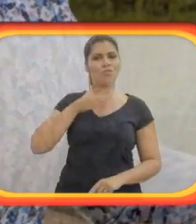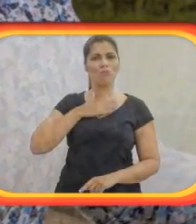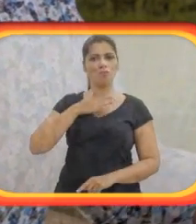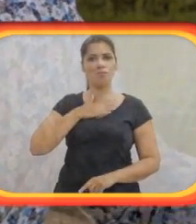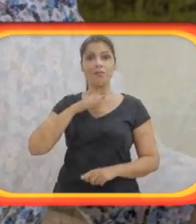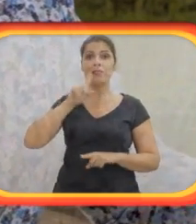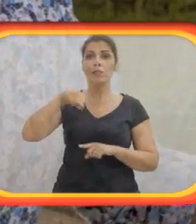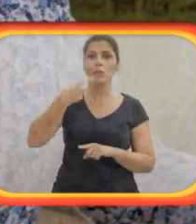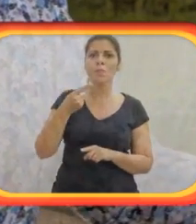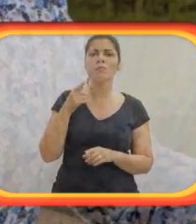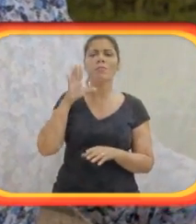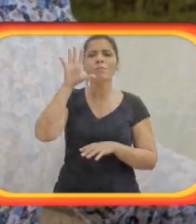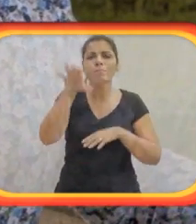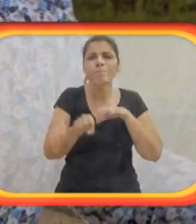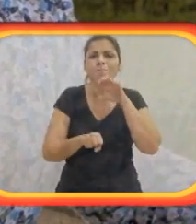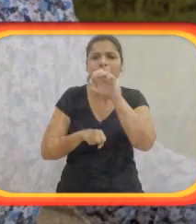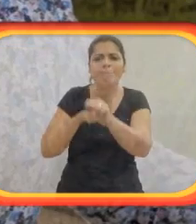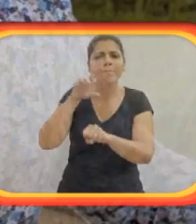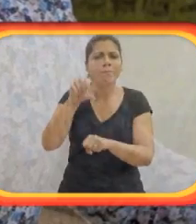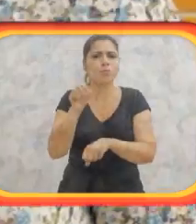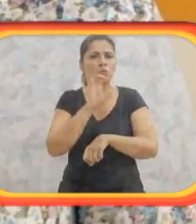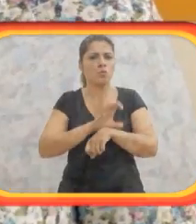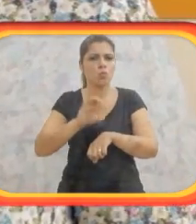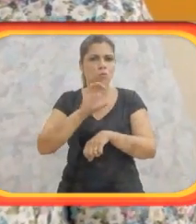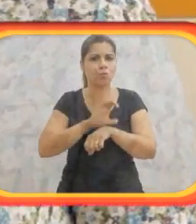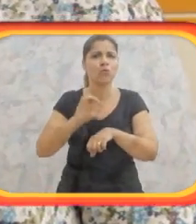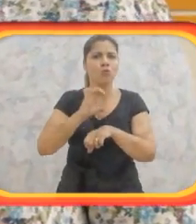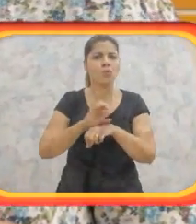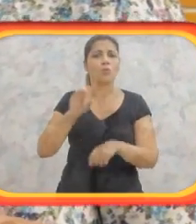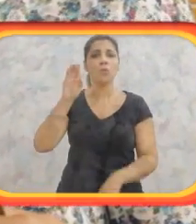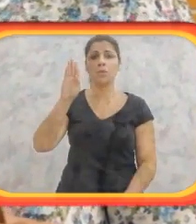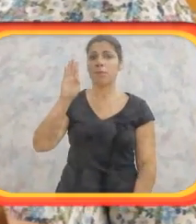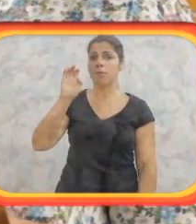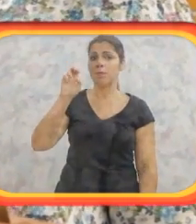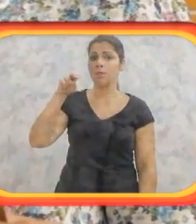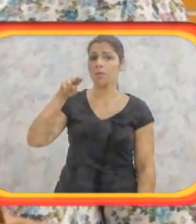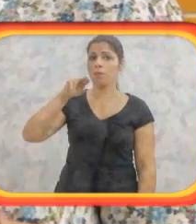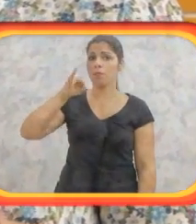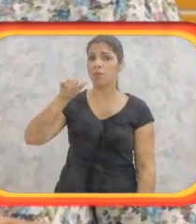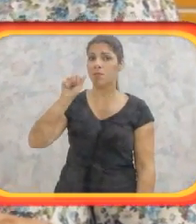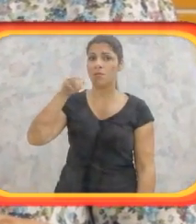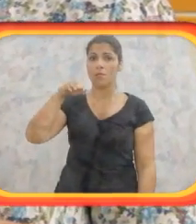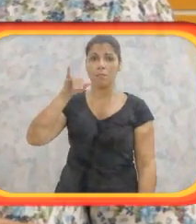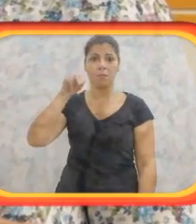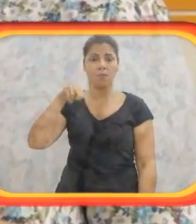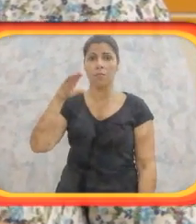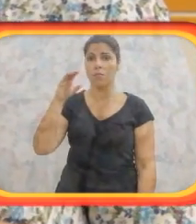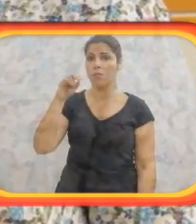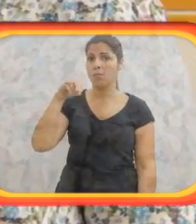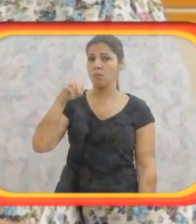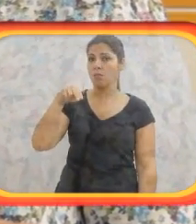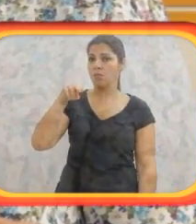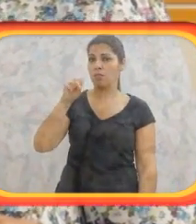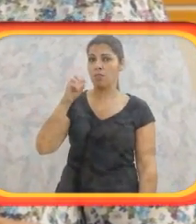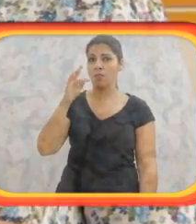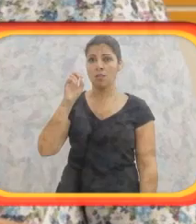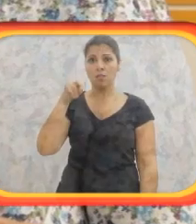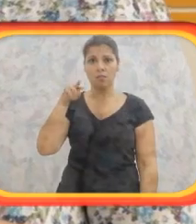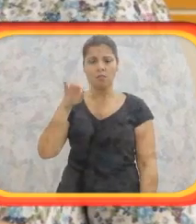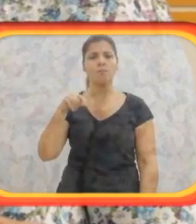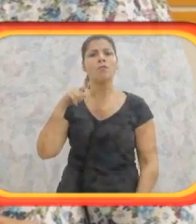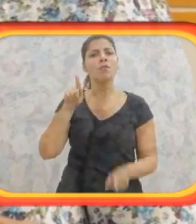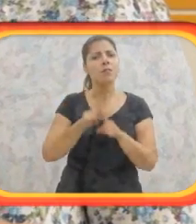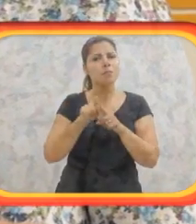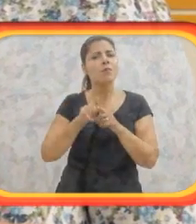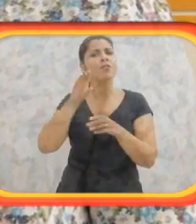nesse ensino, nessa aprendizagem de deficiência visual. E começo a estudar primeiro por conta própria e depois, através do curso do Benjamin